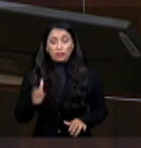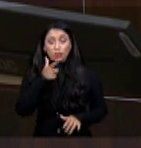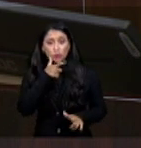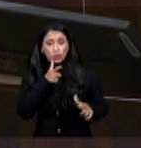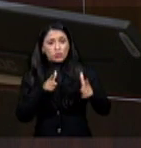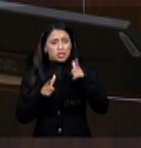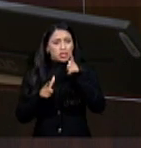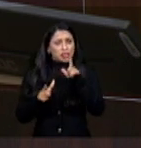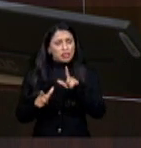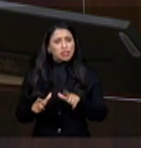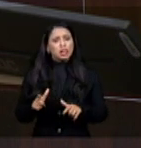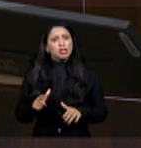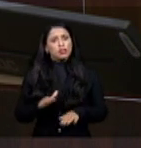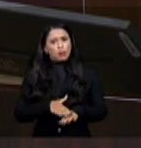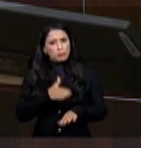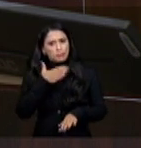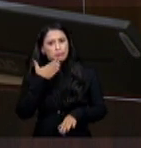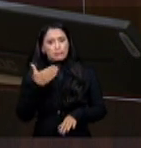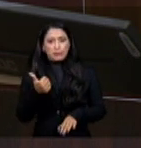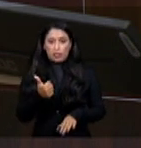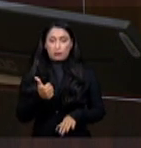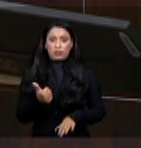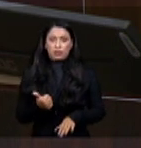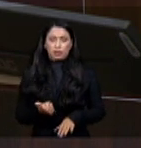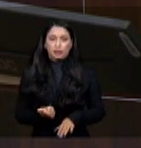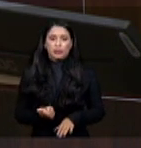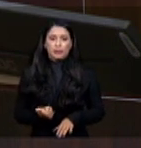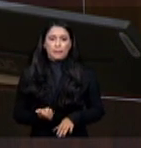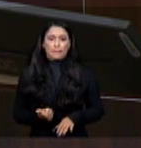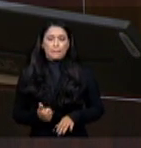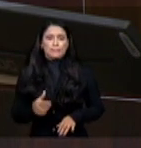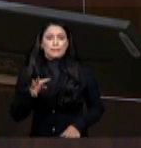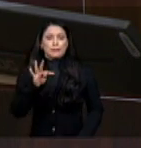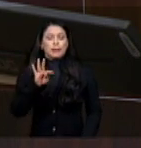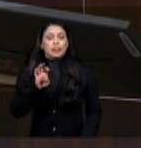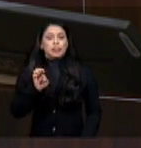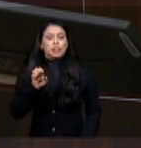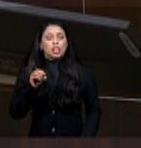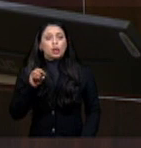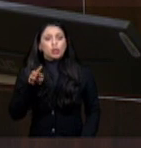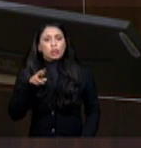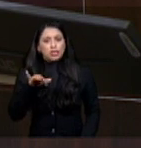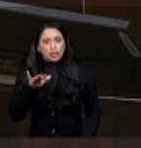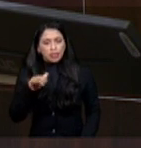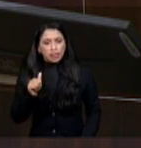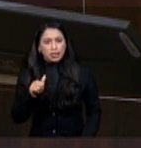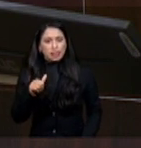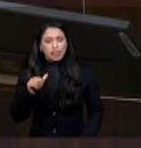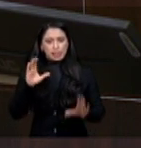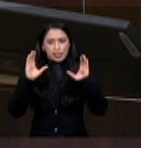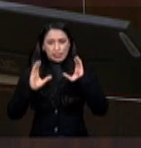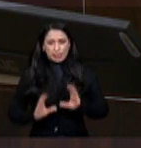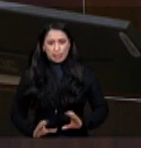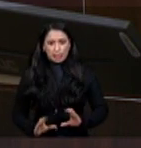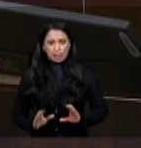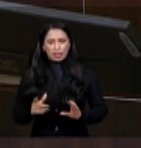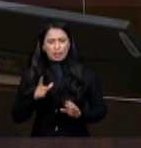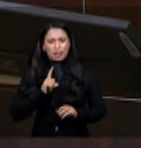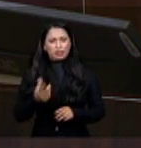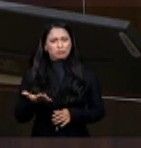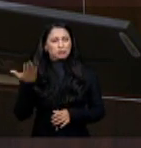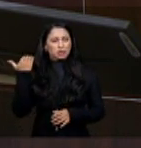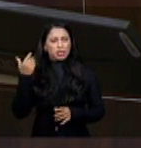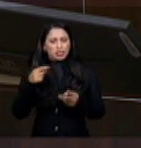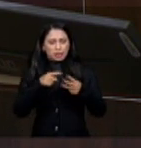corpo e foi se tornando mais robusto a conhecida na teoria da Cidadania de marcha ou na era moderna parte da